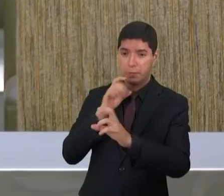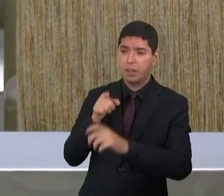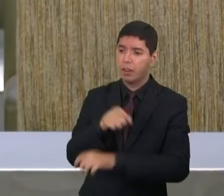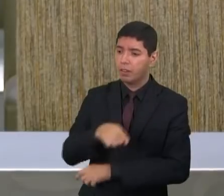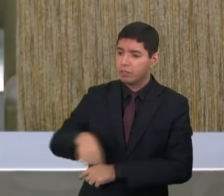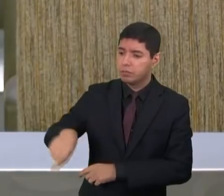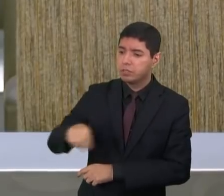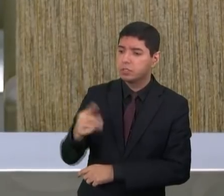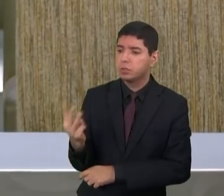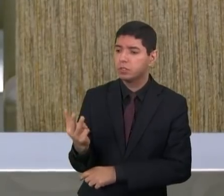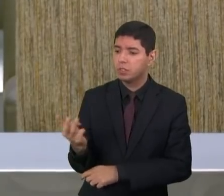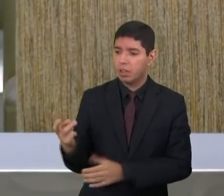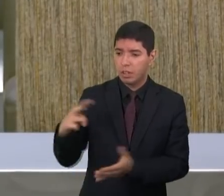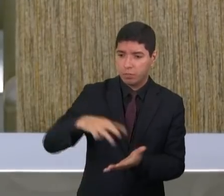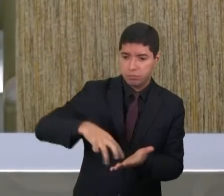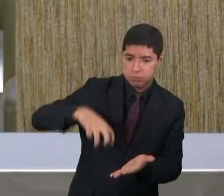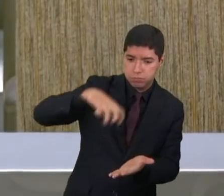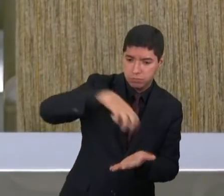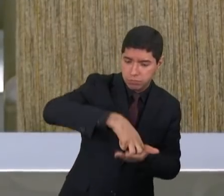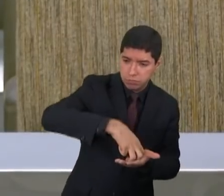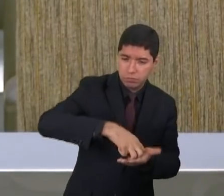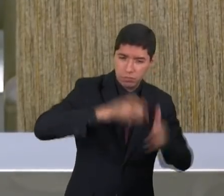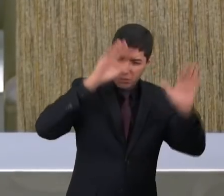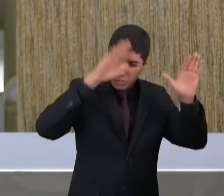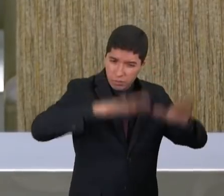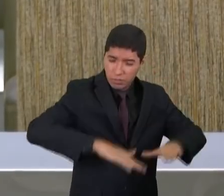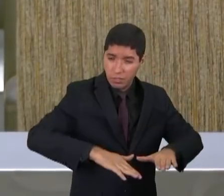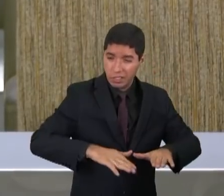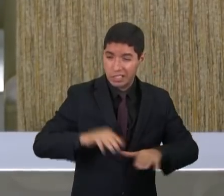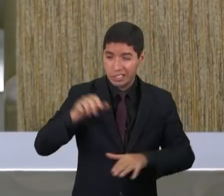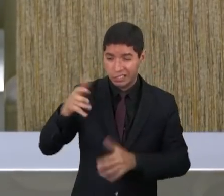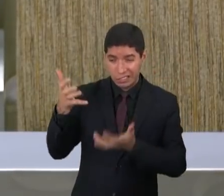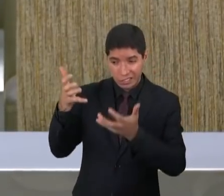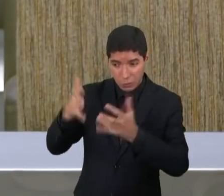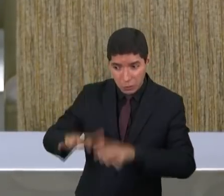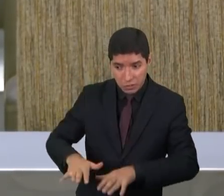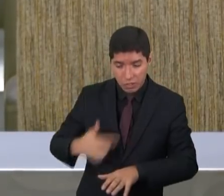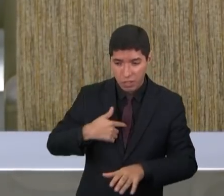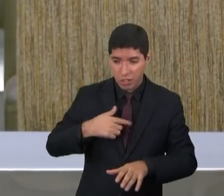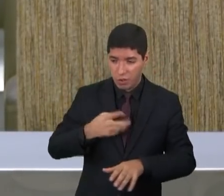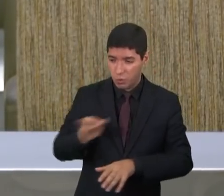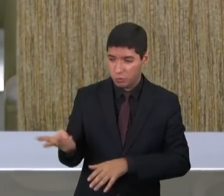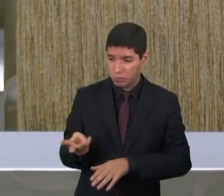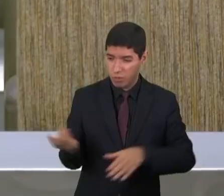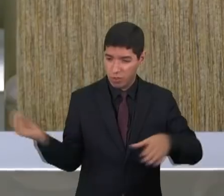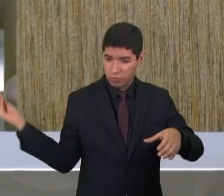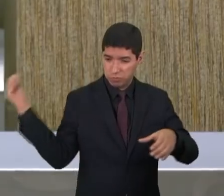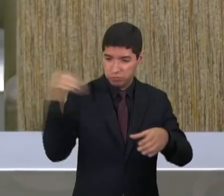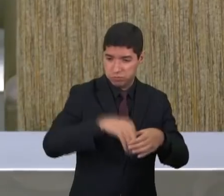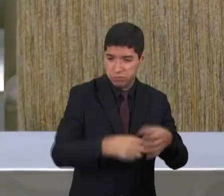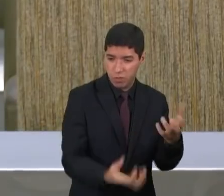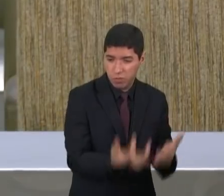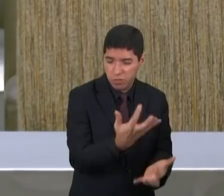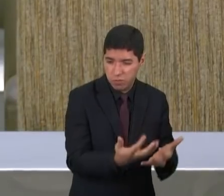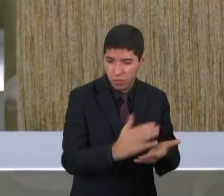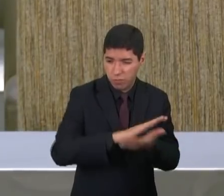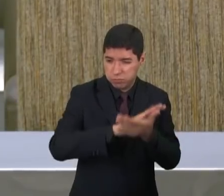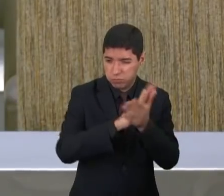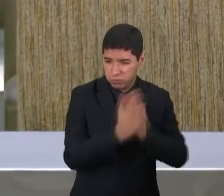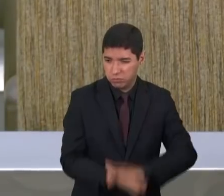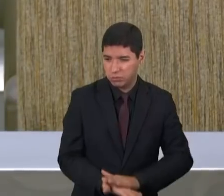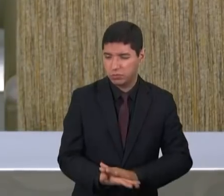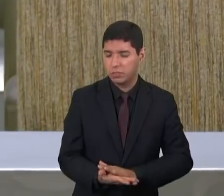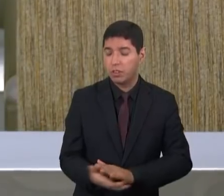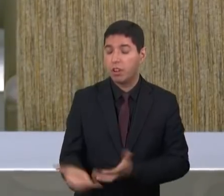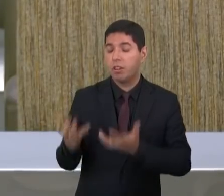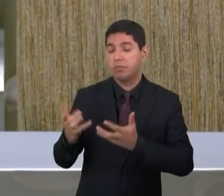se prostrar, porque se não se prostrar, eu vou lançar vocês na fornalha de fogo ardente e